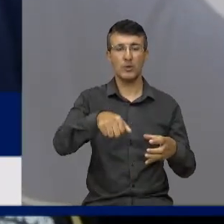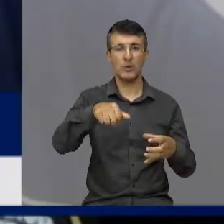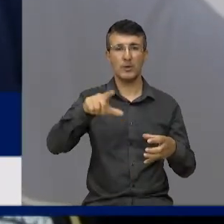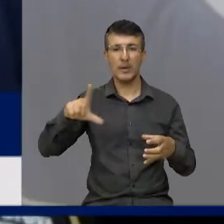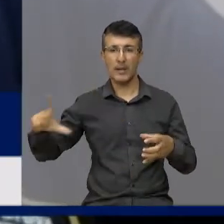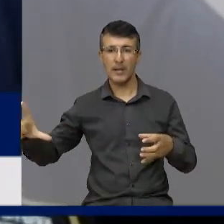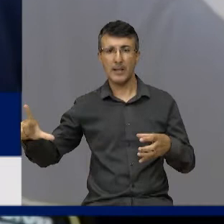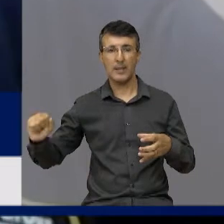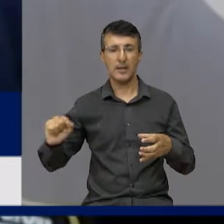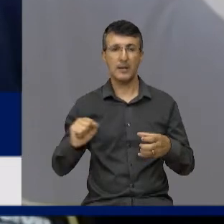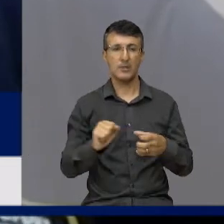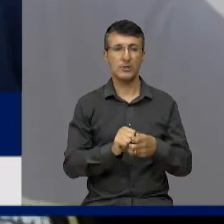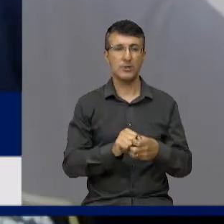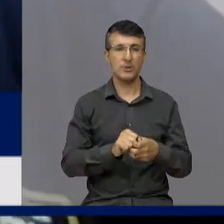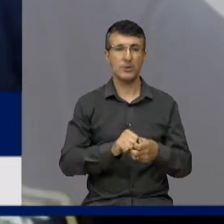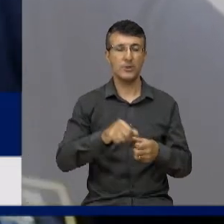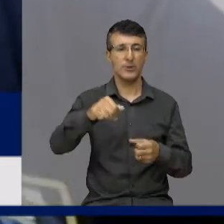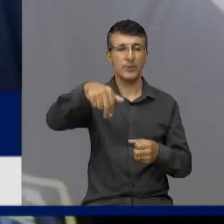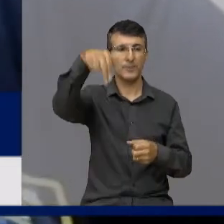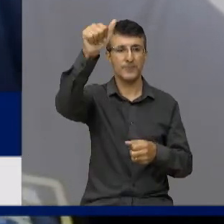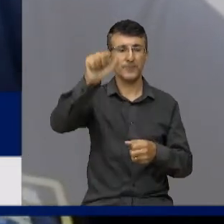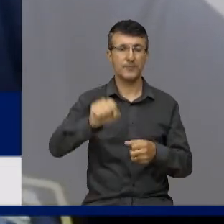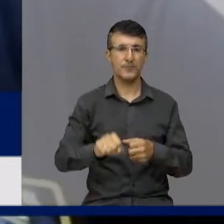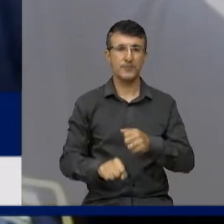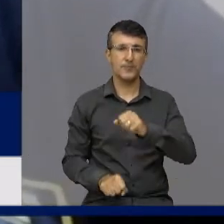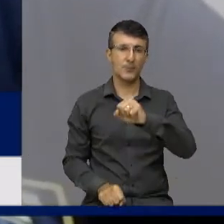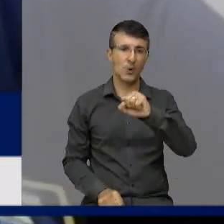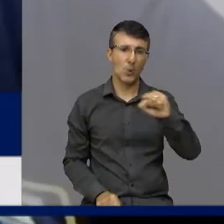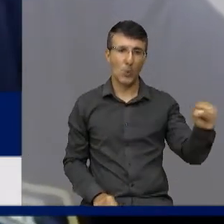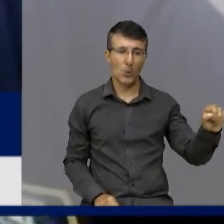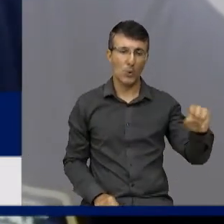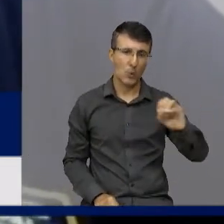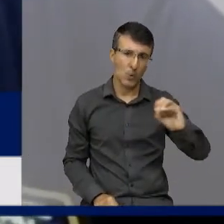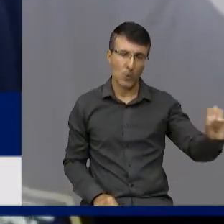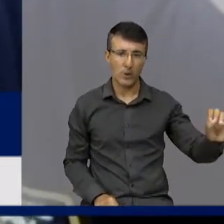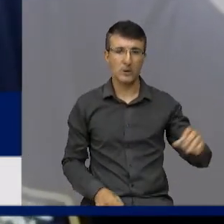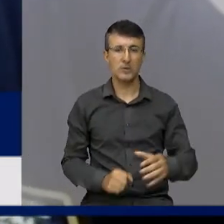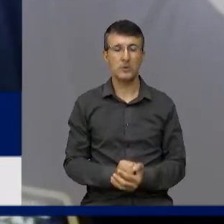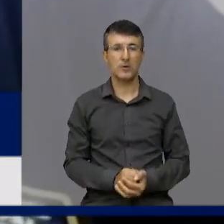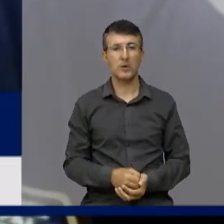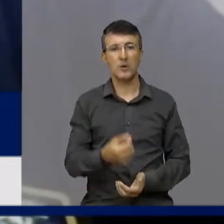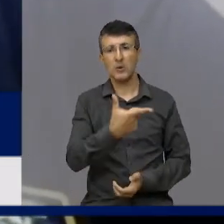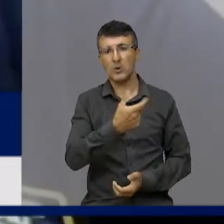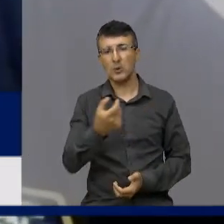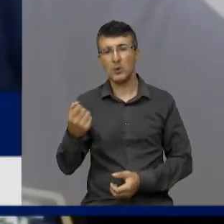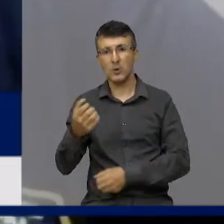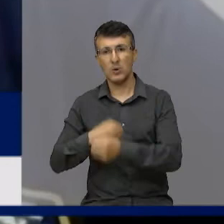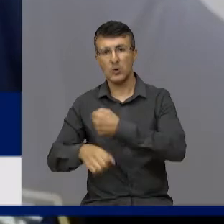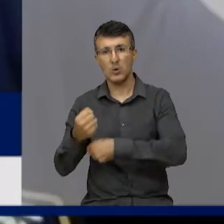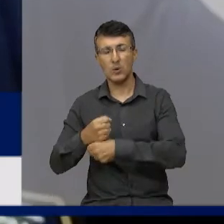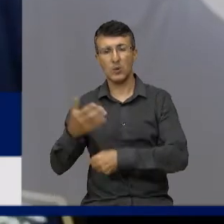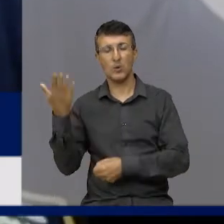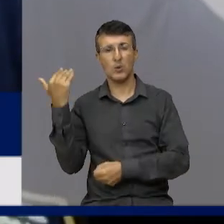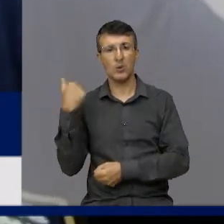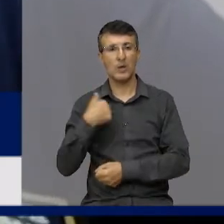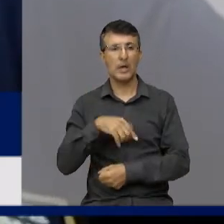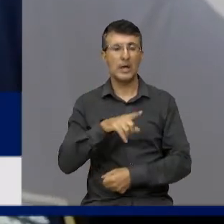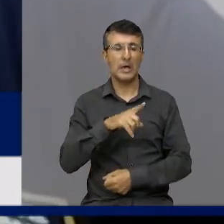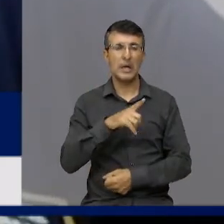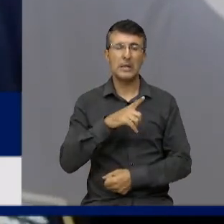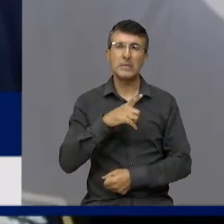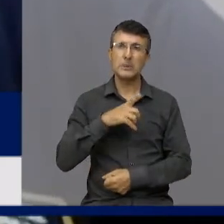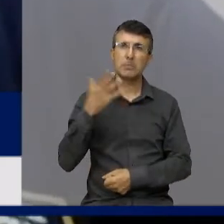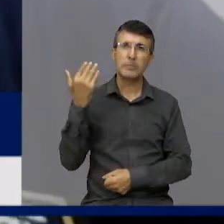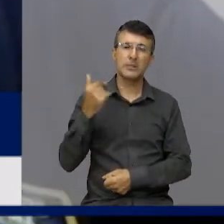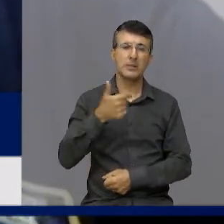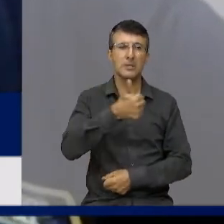na região norte. Em 2020 nós tivemos 114 ocorrências da Maria